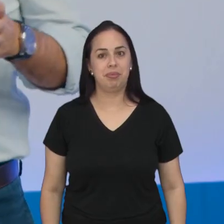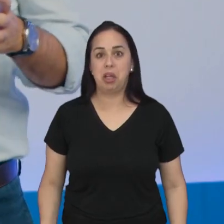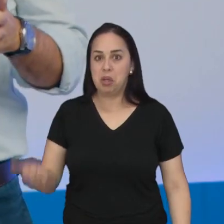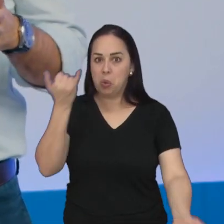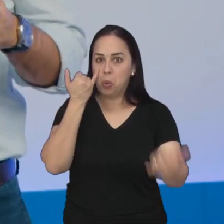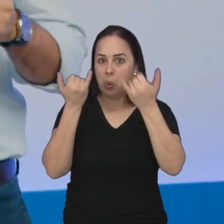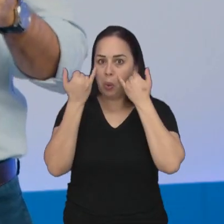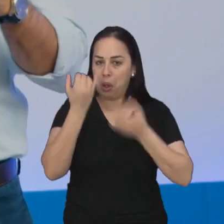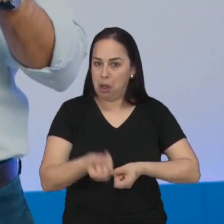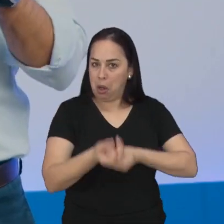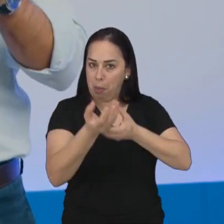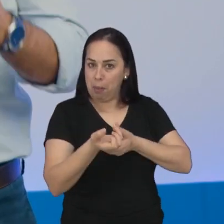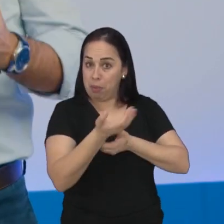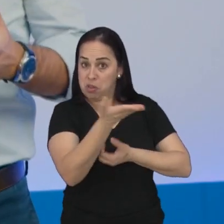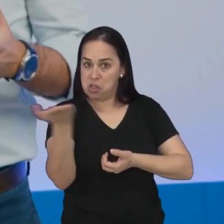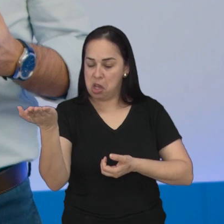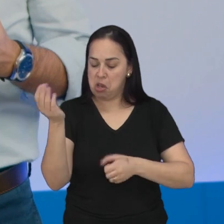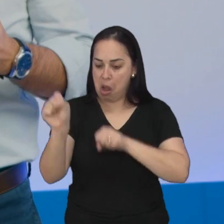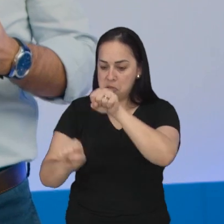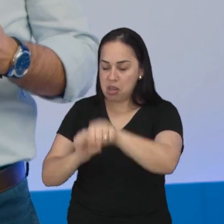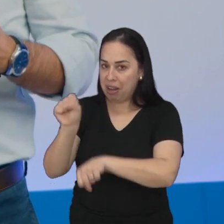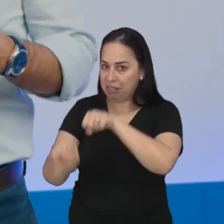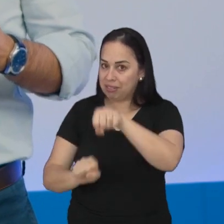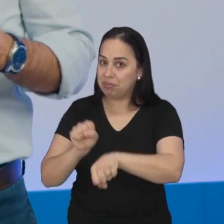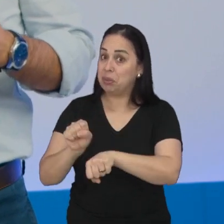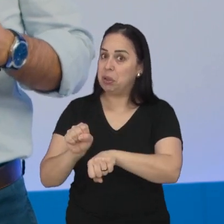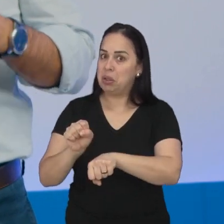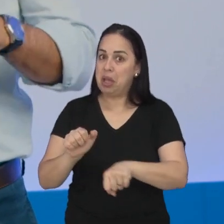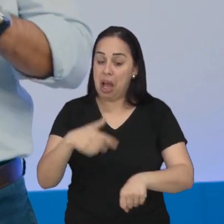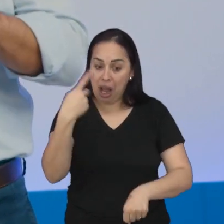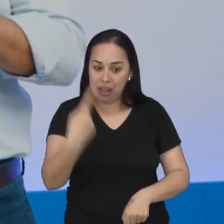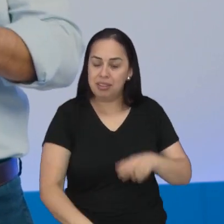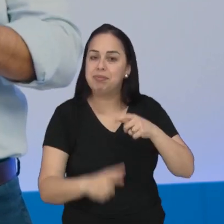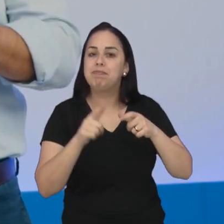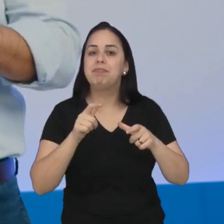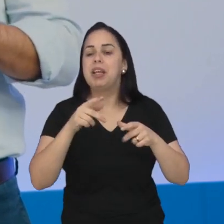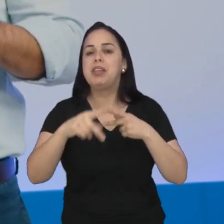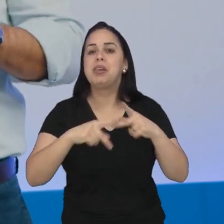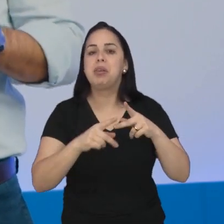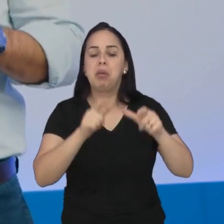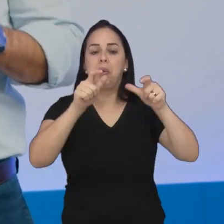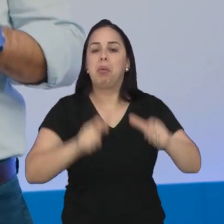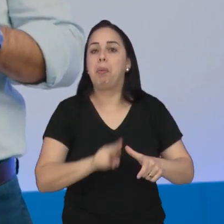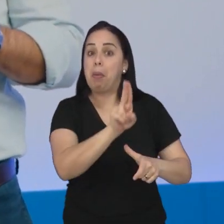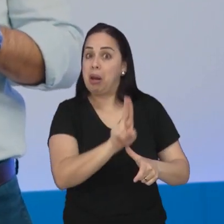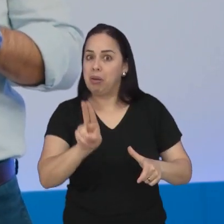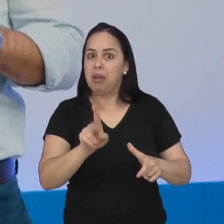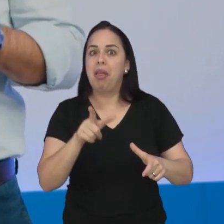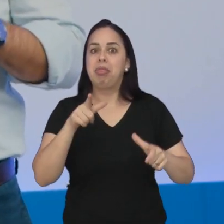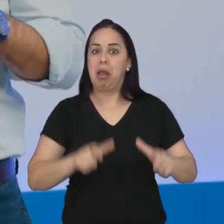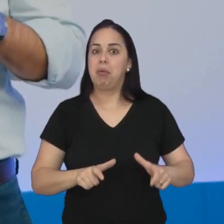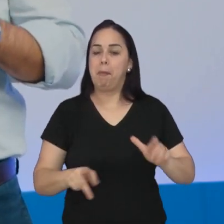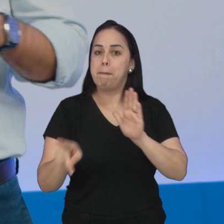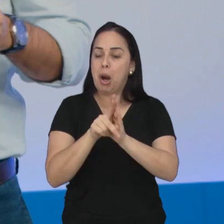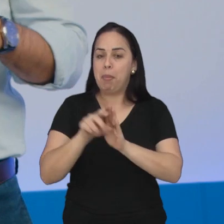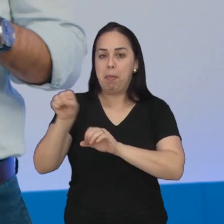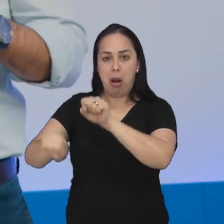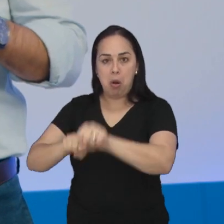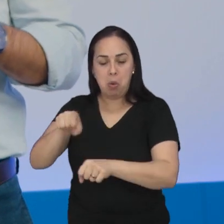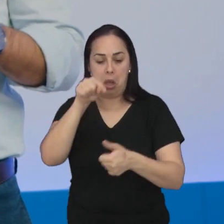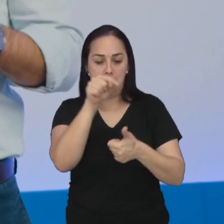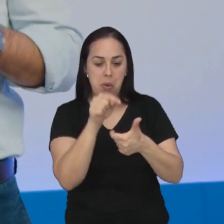E essa notícia vai para os ciclistas de São José. Nossa cidade ganhou um Bike Point, que fica lá no bairro Urbanova. E é um local